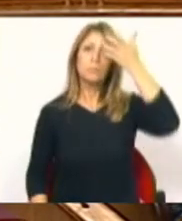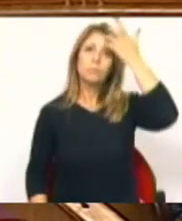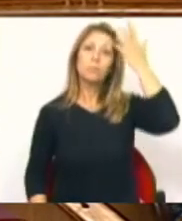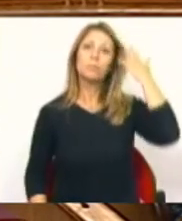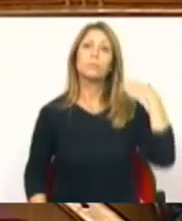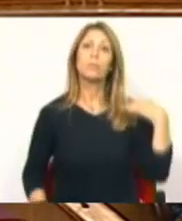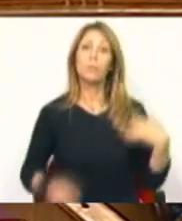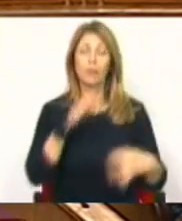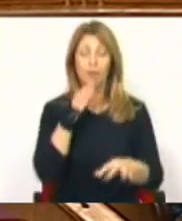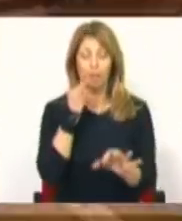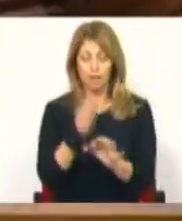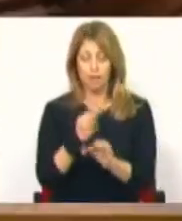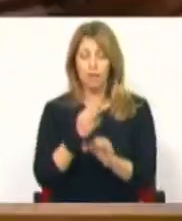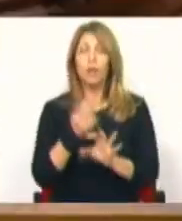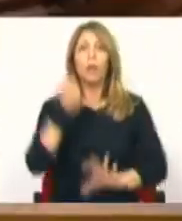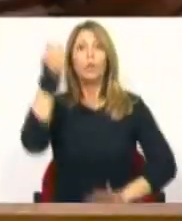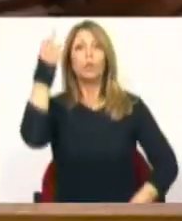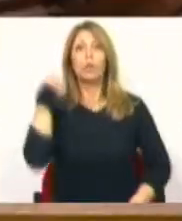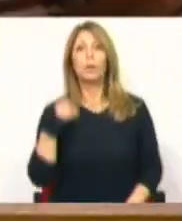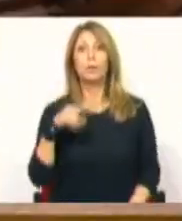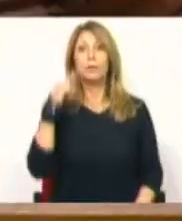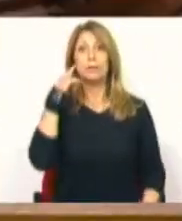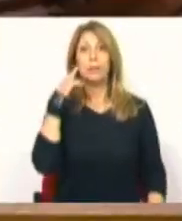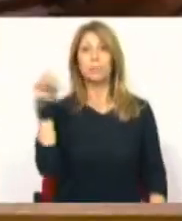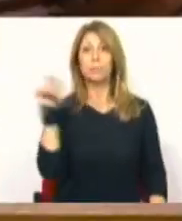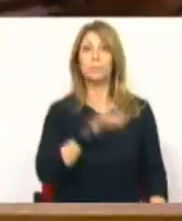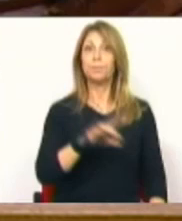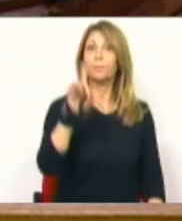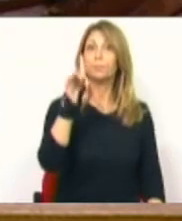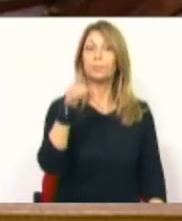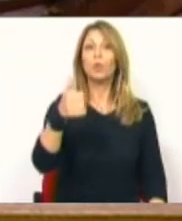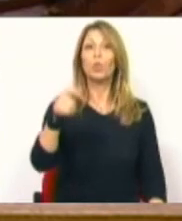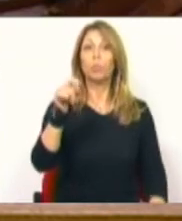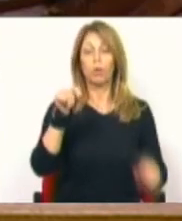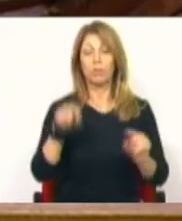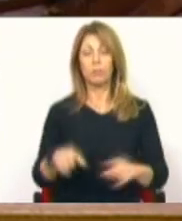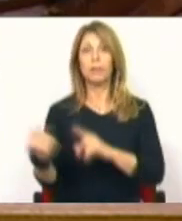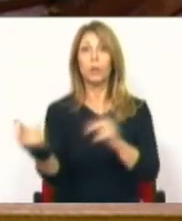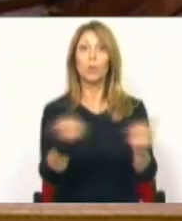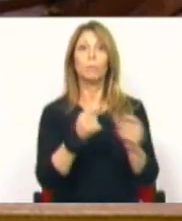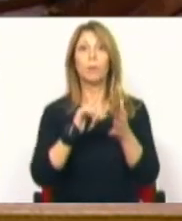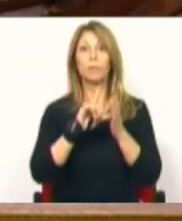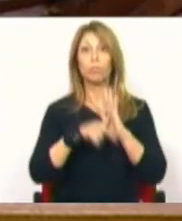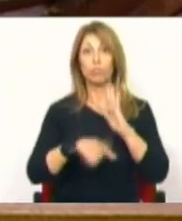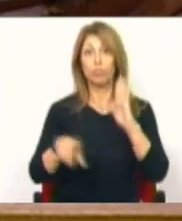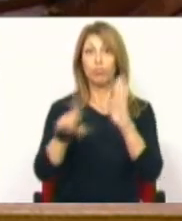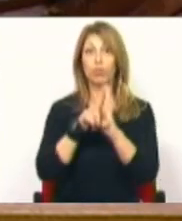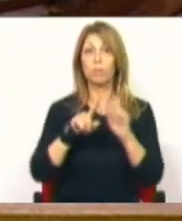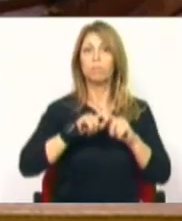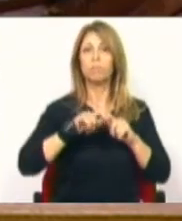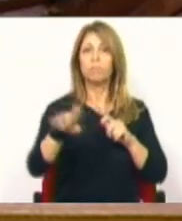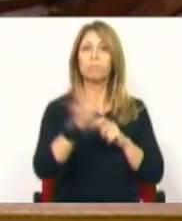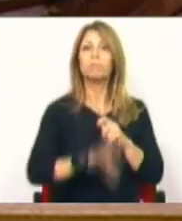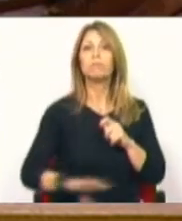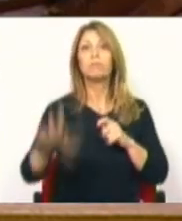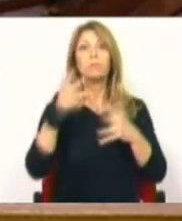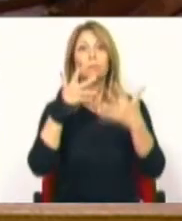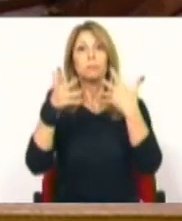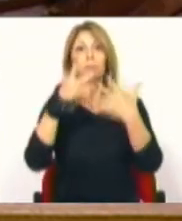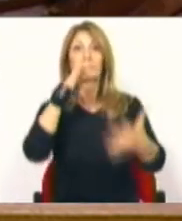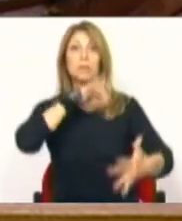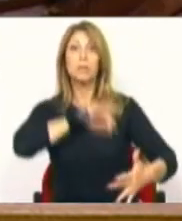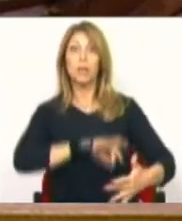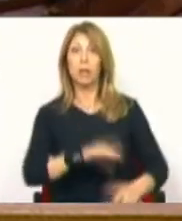Em setembro do ano passado, há 6 meses, o Bloco trouxe aqui a debate um projeto de lei que definia mecanismos de transparência nos salários e